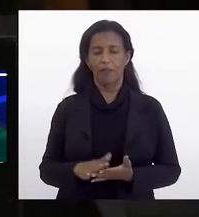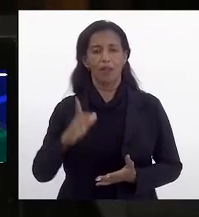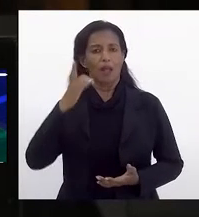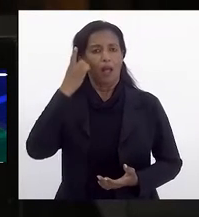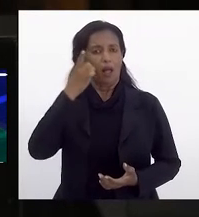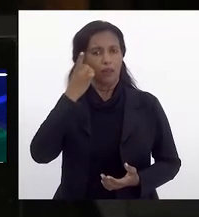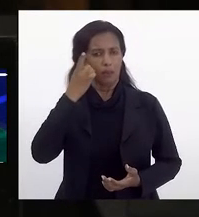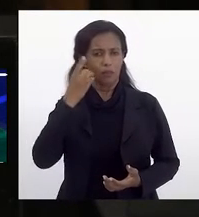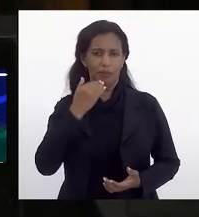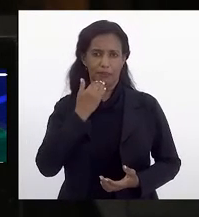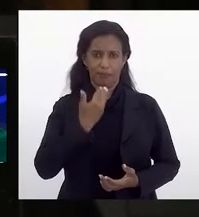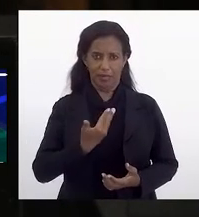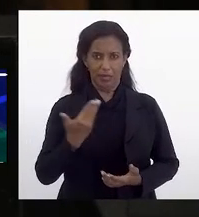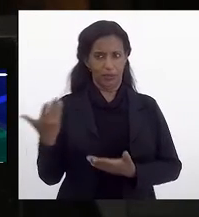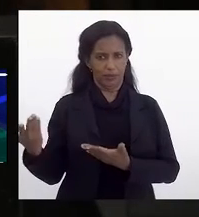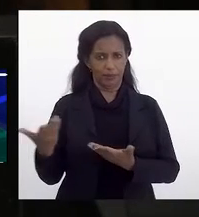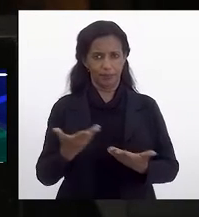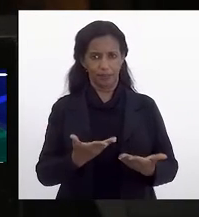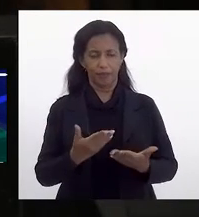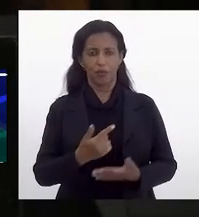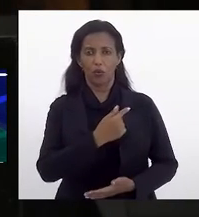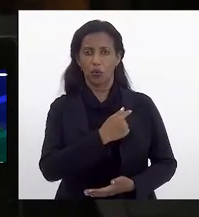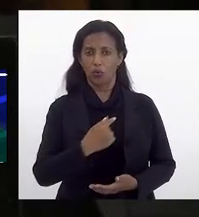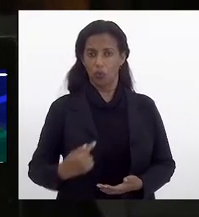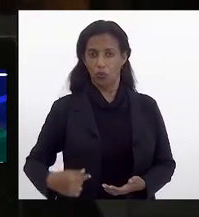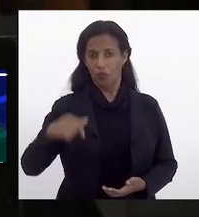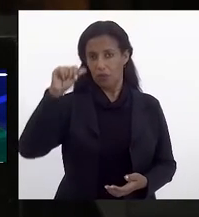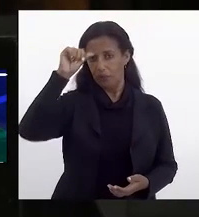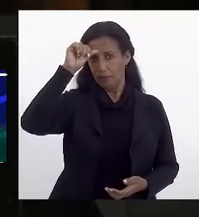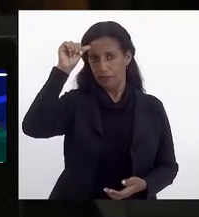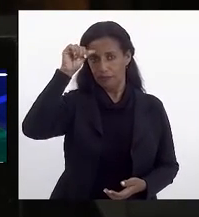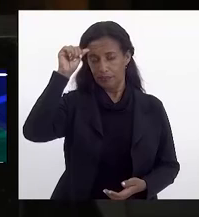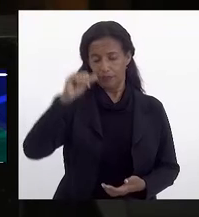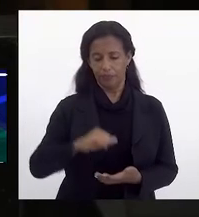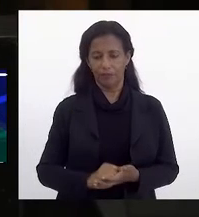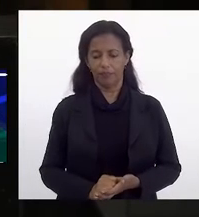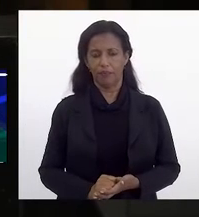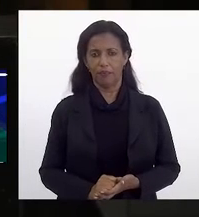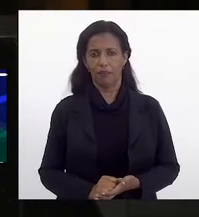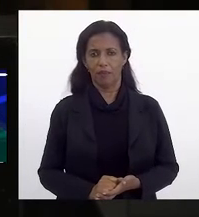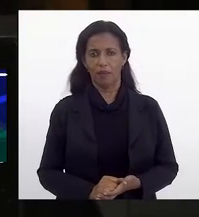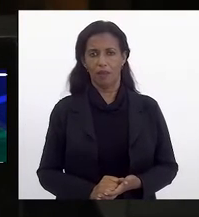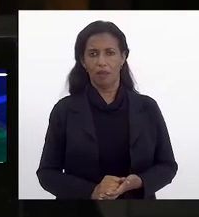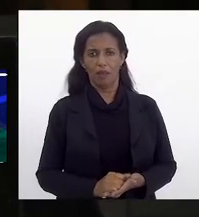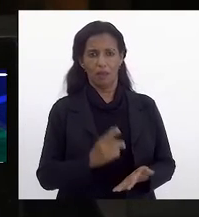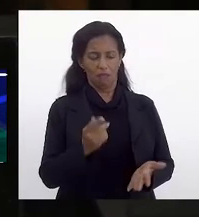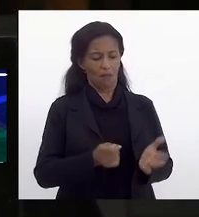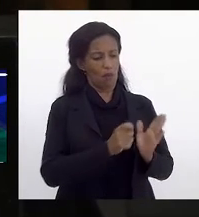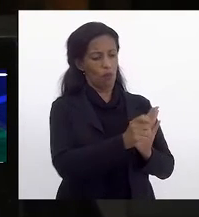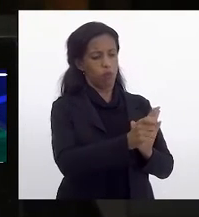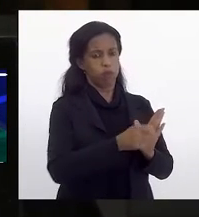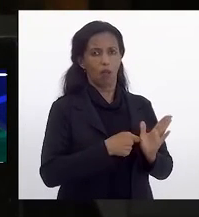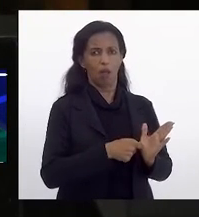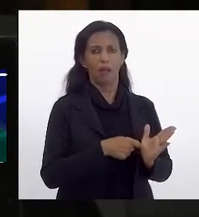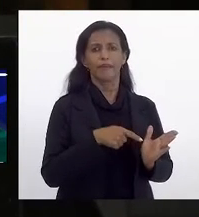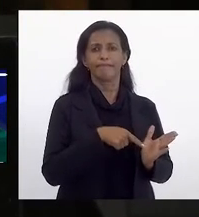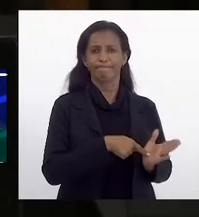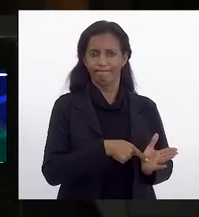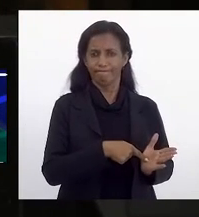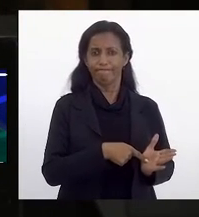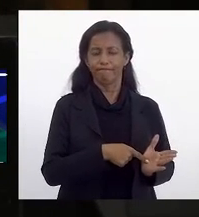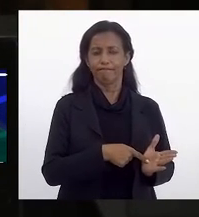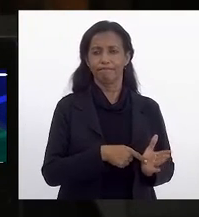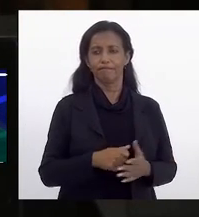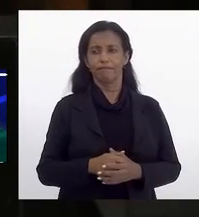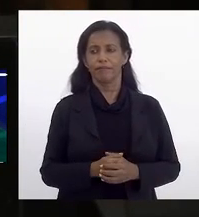deputada solicita que o governador revogue esses dispositivos legais